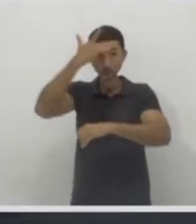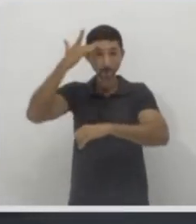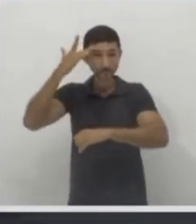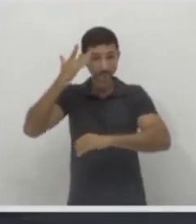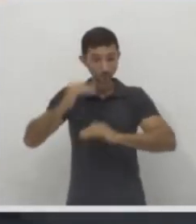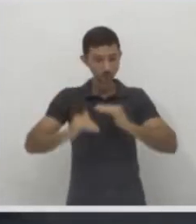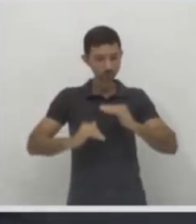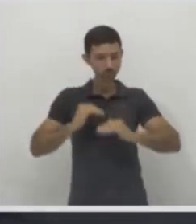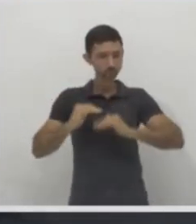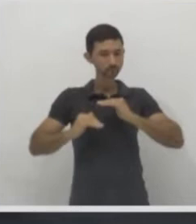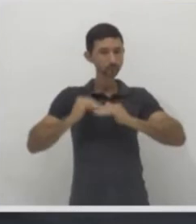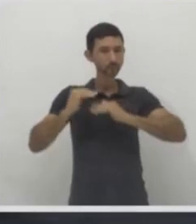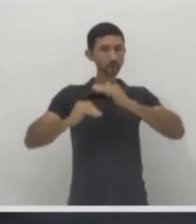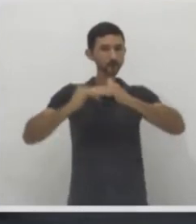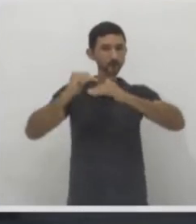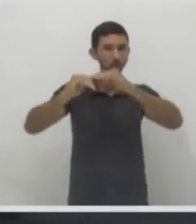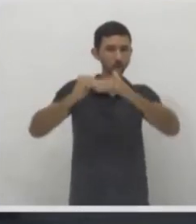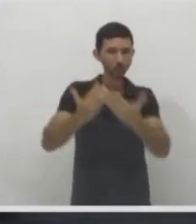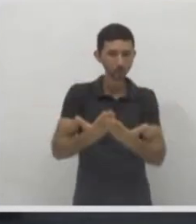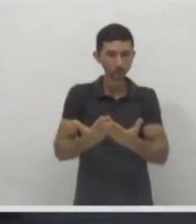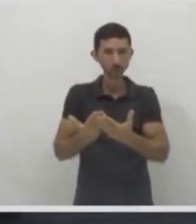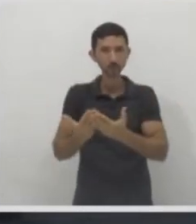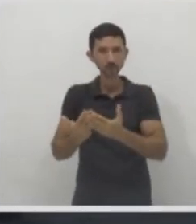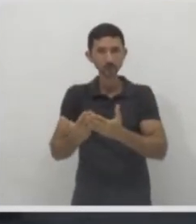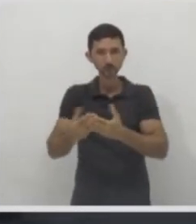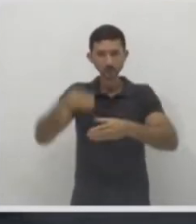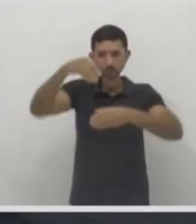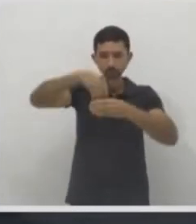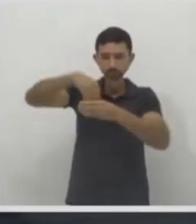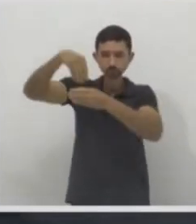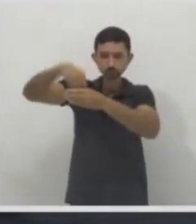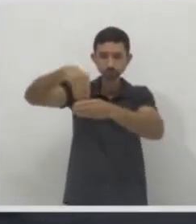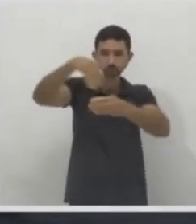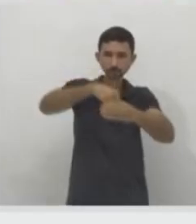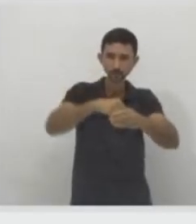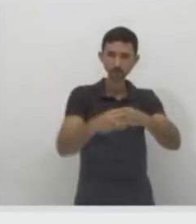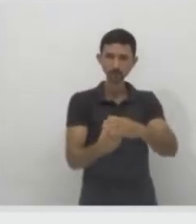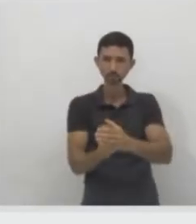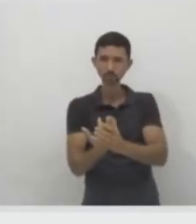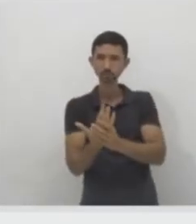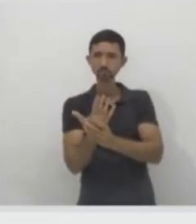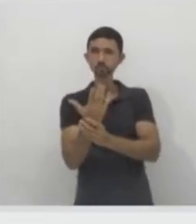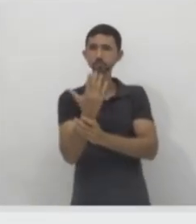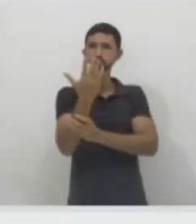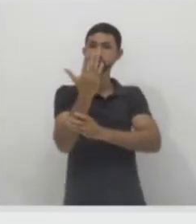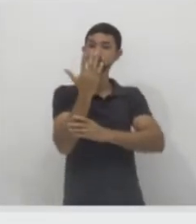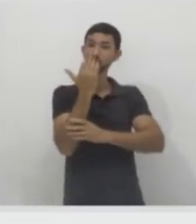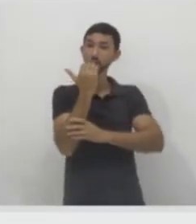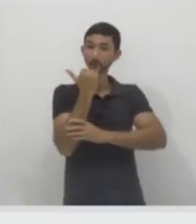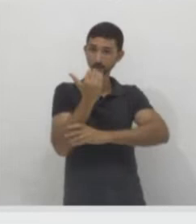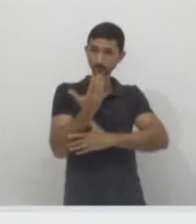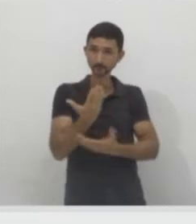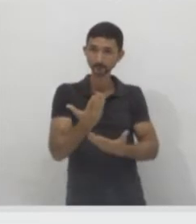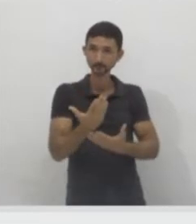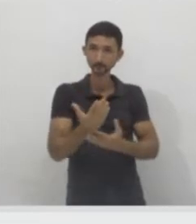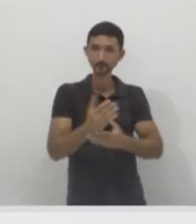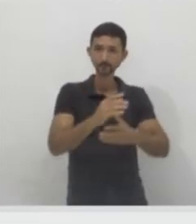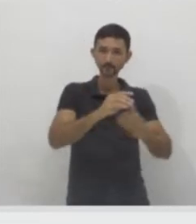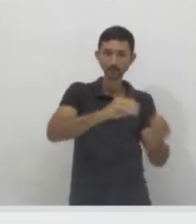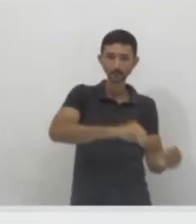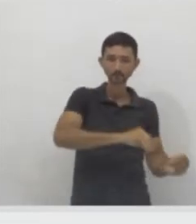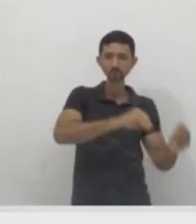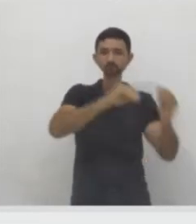homem já iniciar a técnica da agricultura. Saindo desse período, nós temos a Idade dos